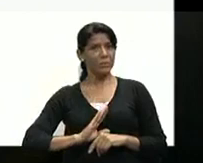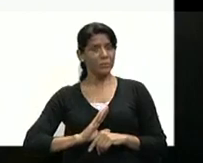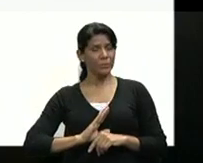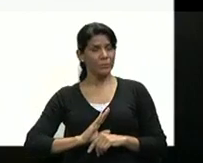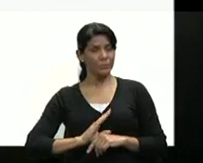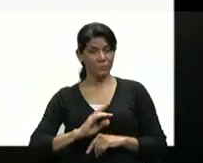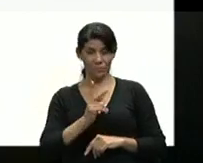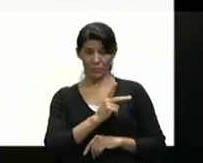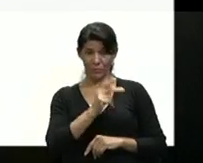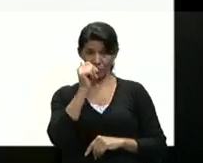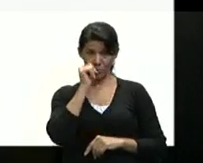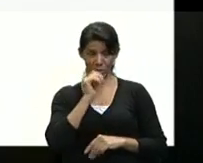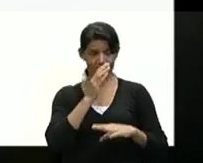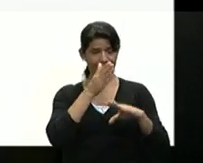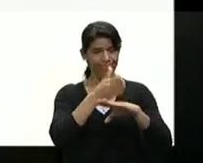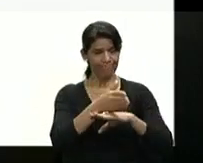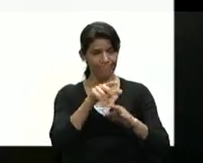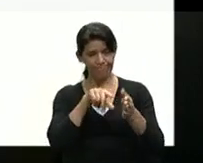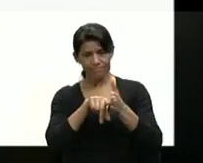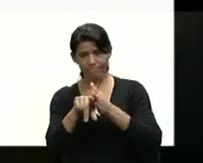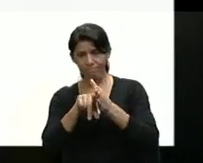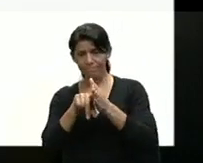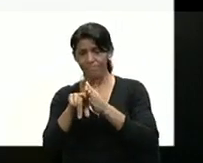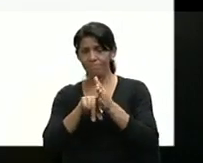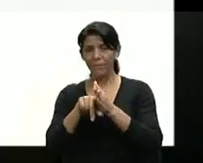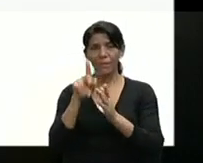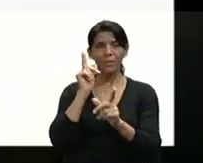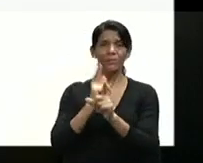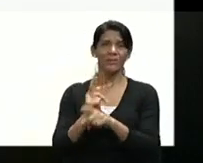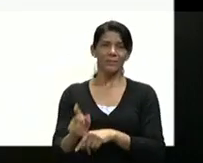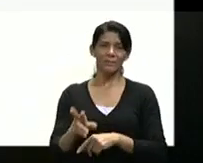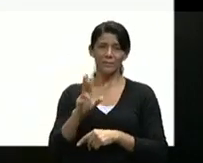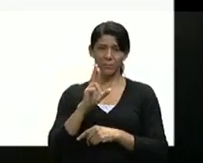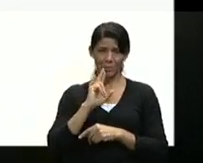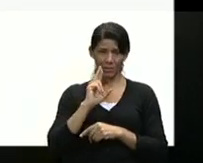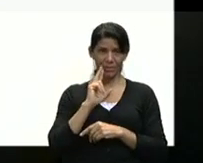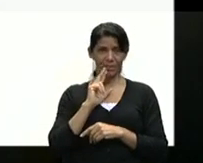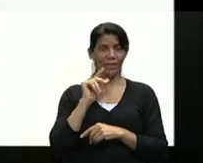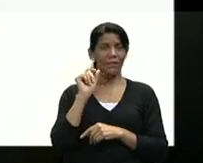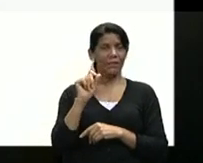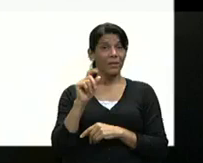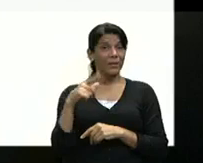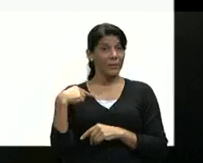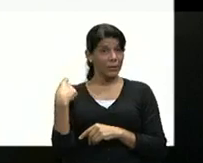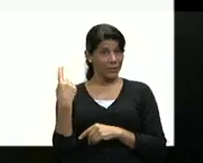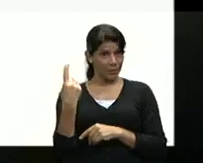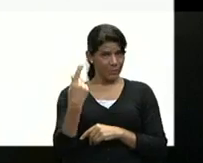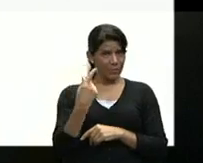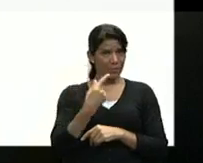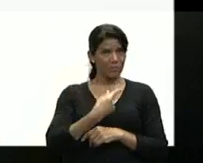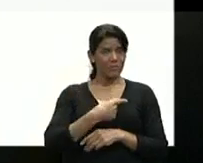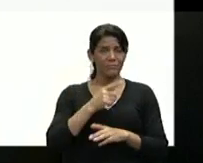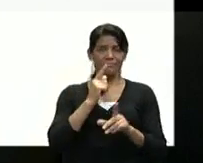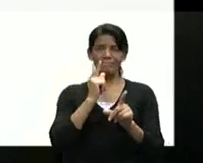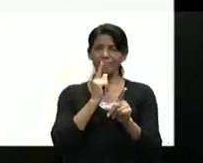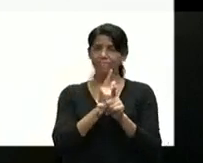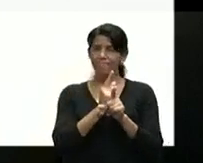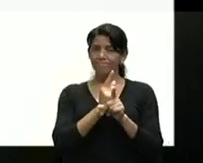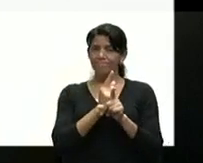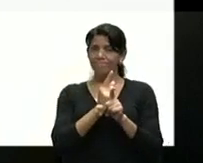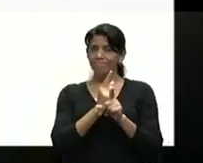Adriana foram em busca dessas respostas. E o que nós